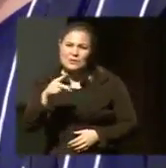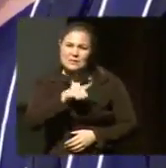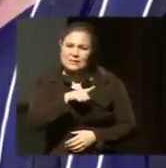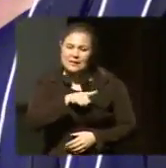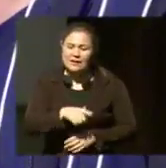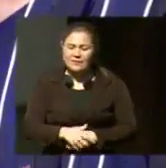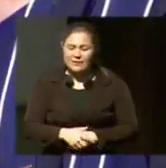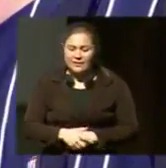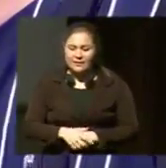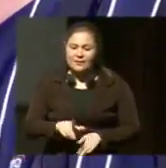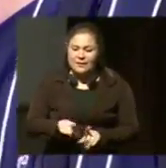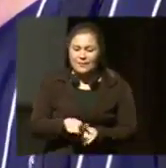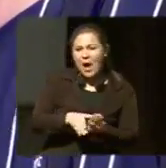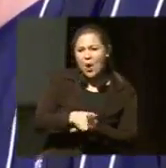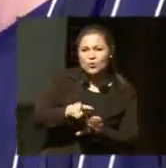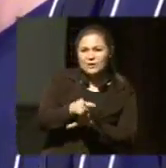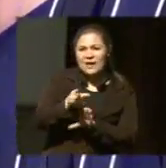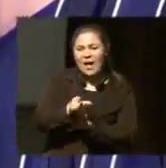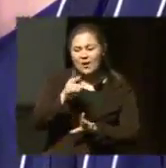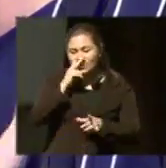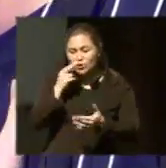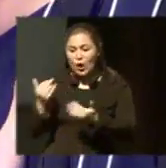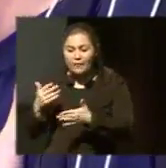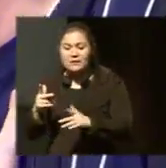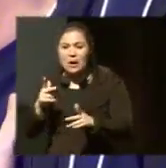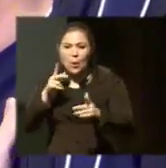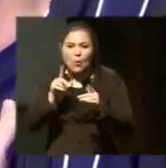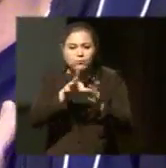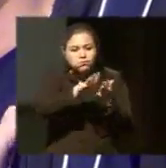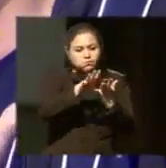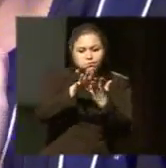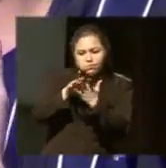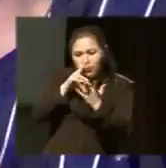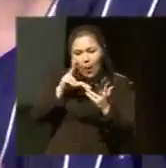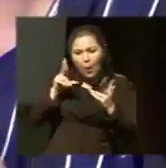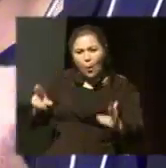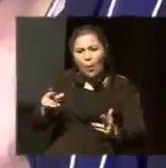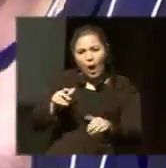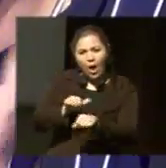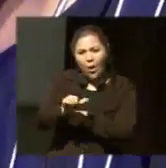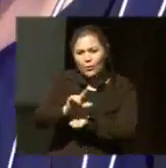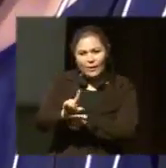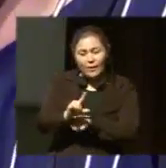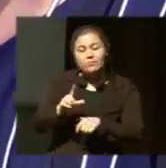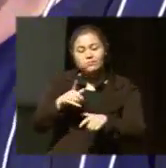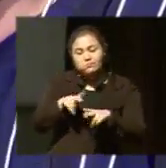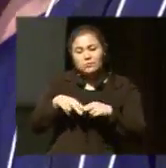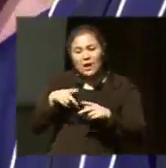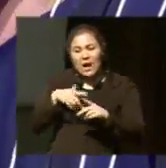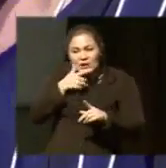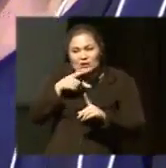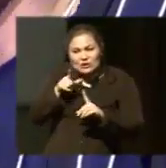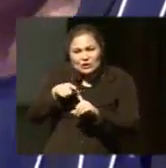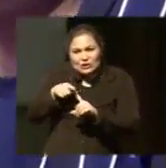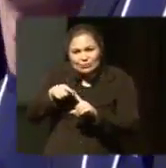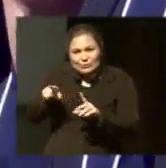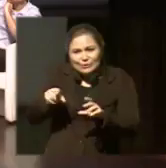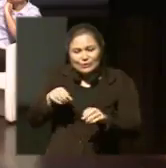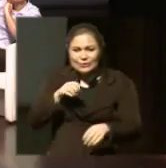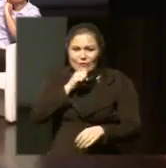e aconselhar os jovens a não cometer os mesmos erros que eles cometeram quando novos. Então, acho que eu seria esse tipo de velho,